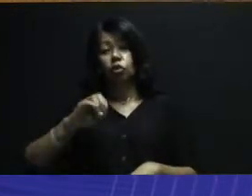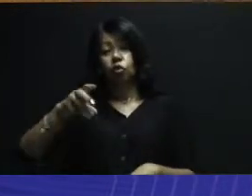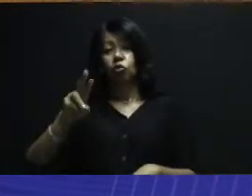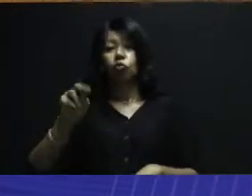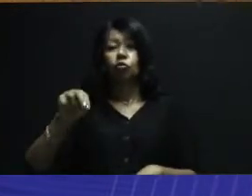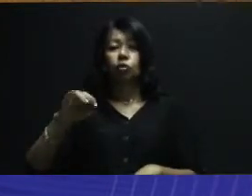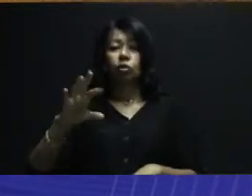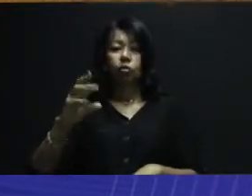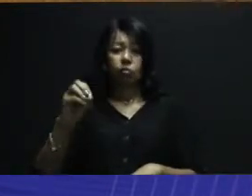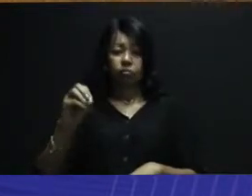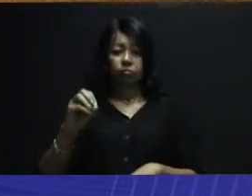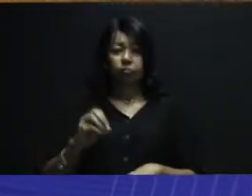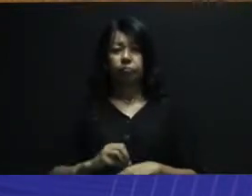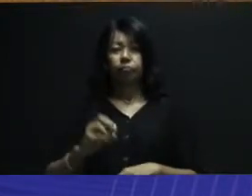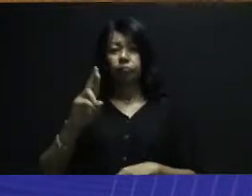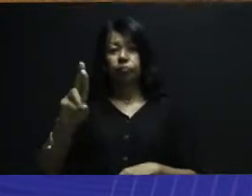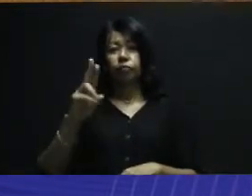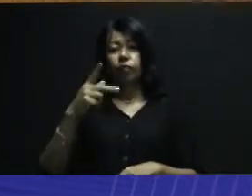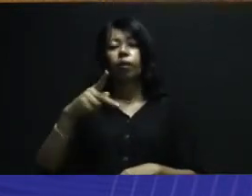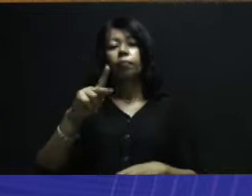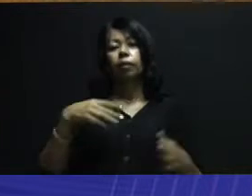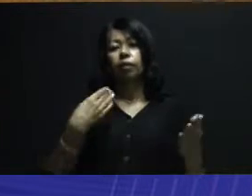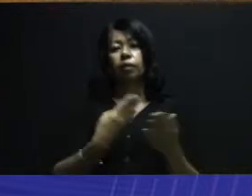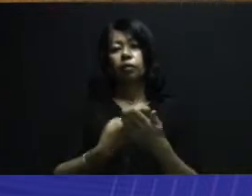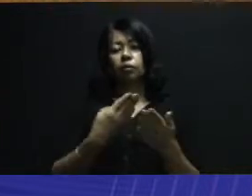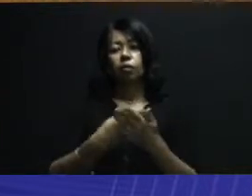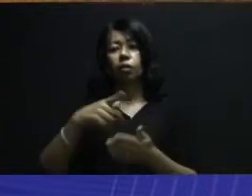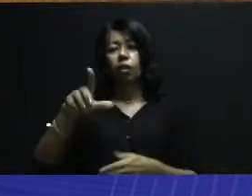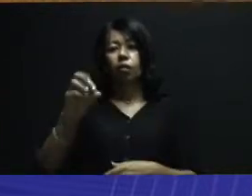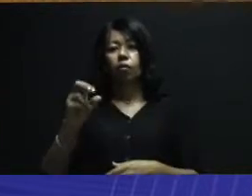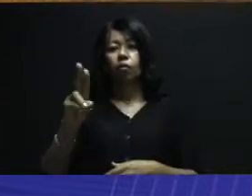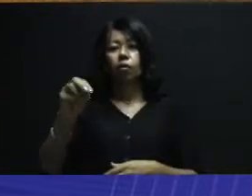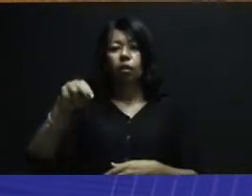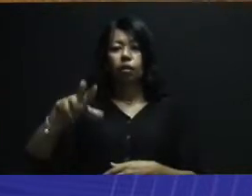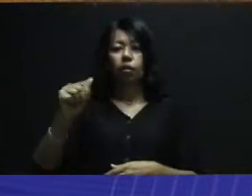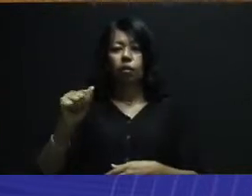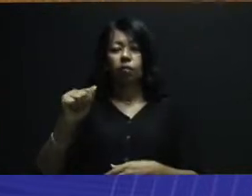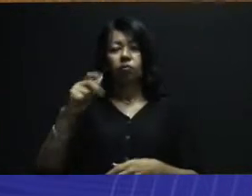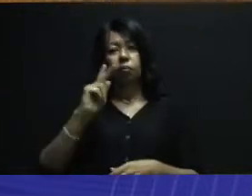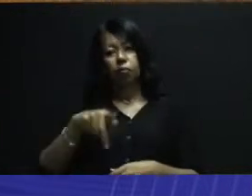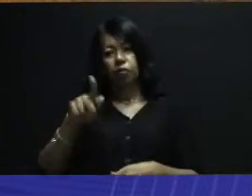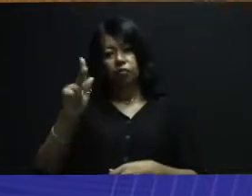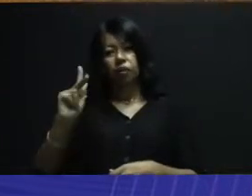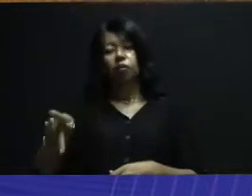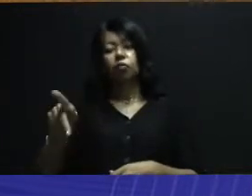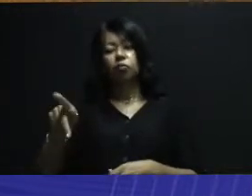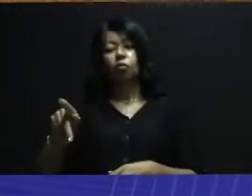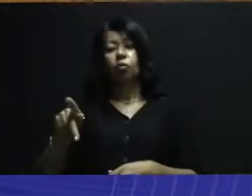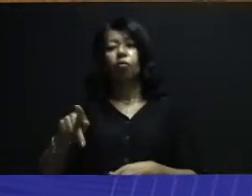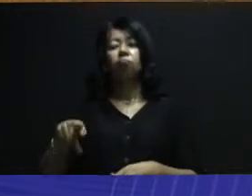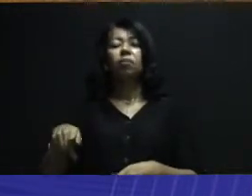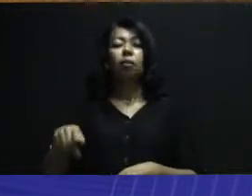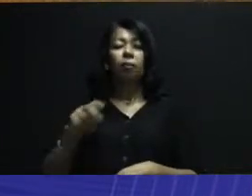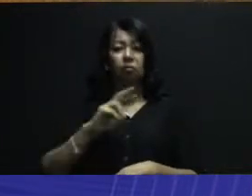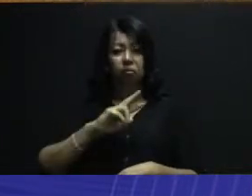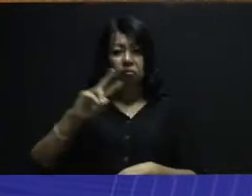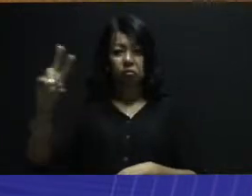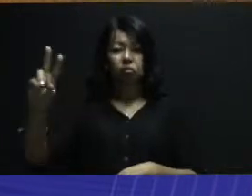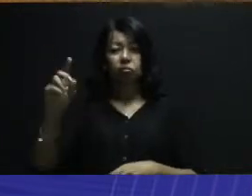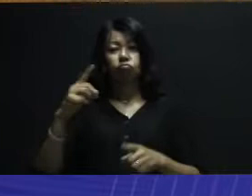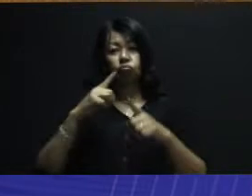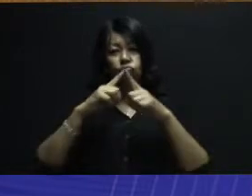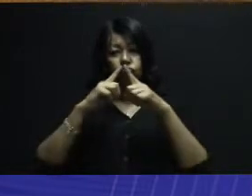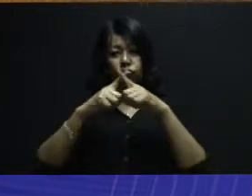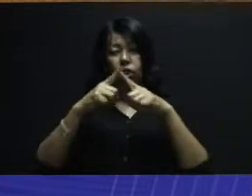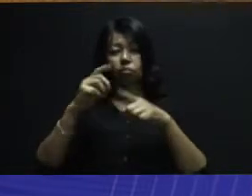Escola Lorena, onde por muitos anos foi professor de educação física, conquistou o campeonato escolar. Pelas